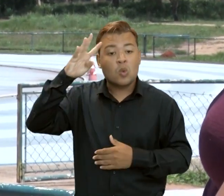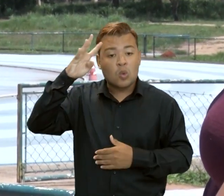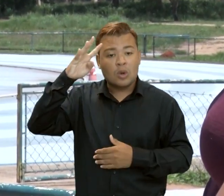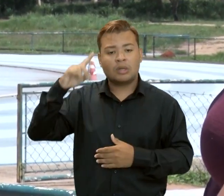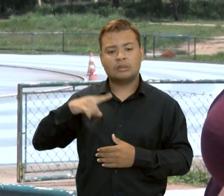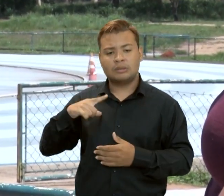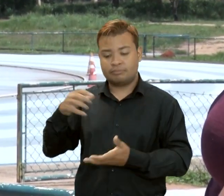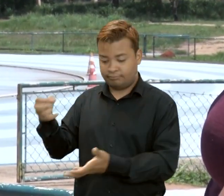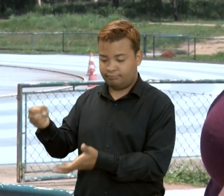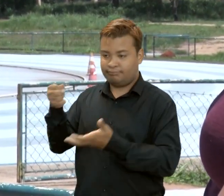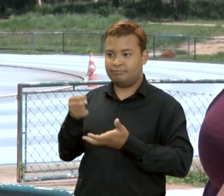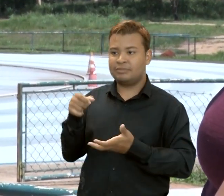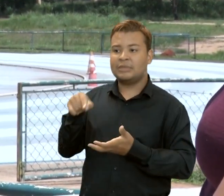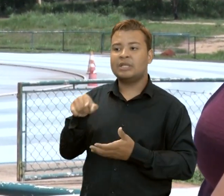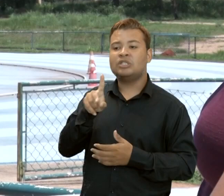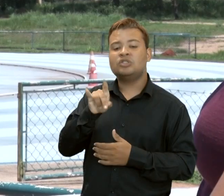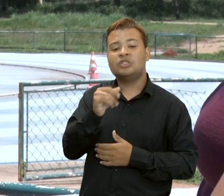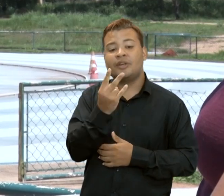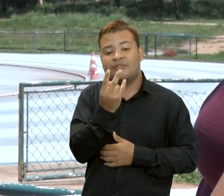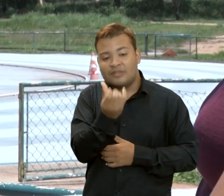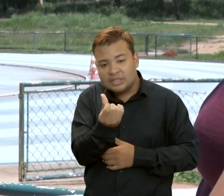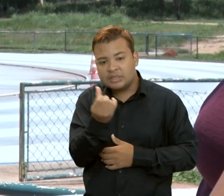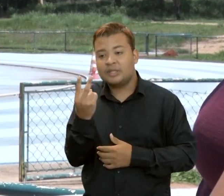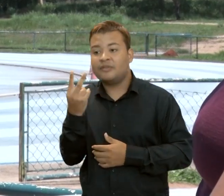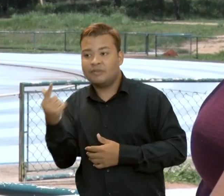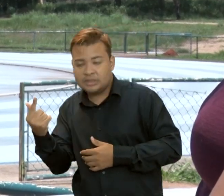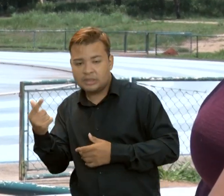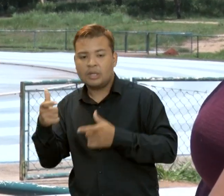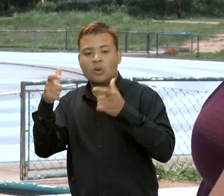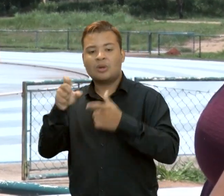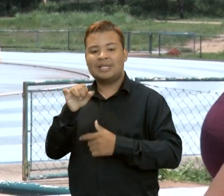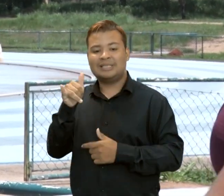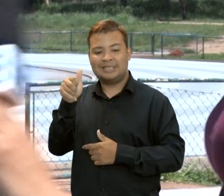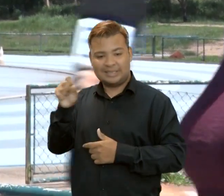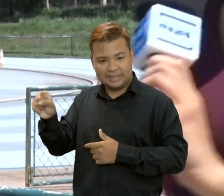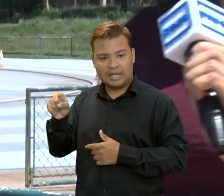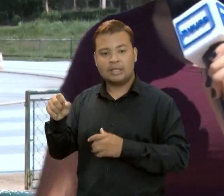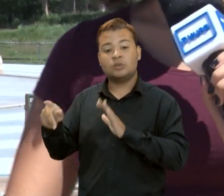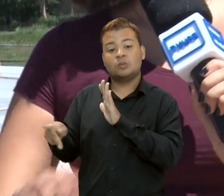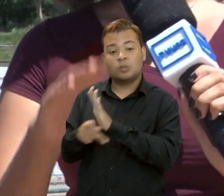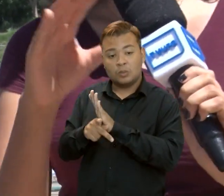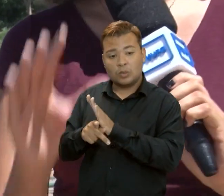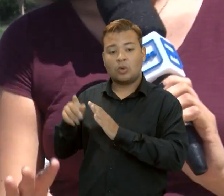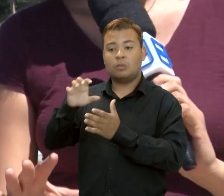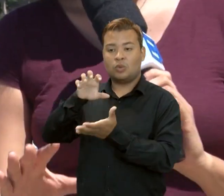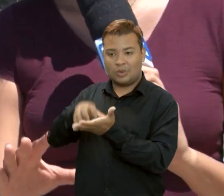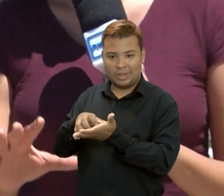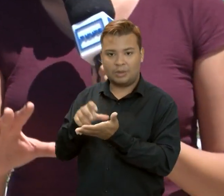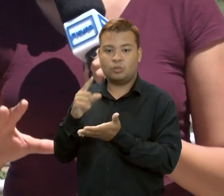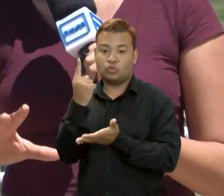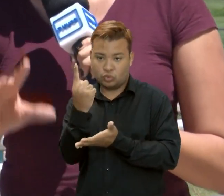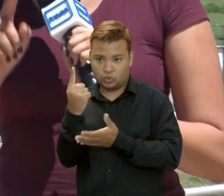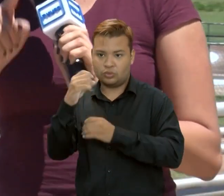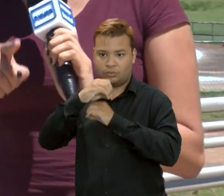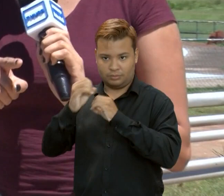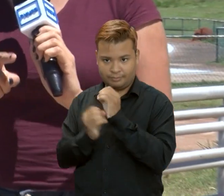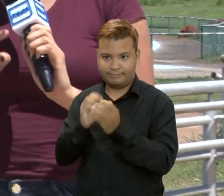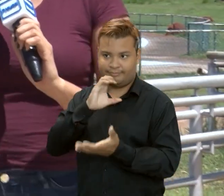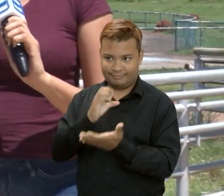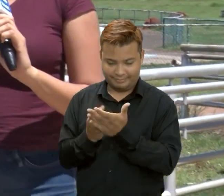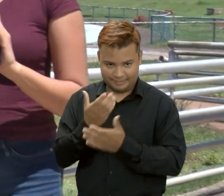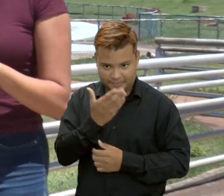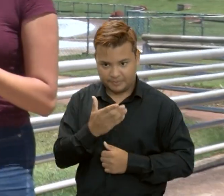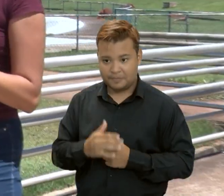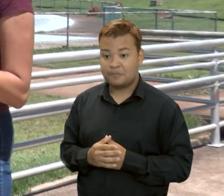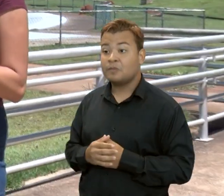kits no dia 26 e 27 no Siá no Campus colemar Natal e Silva Olha tá imperdível viu pessoal e detalhe